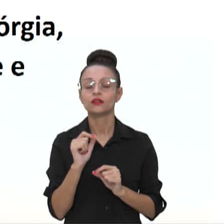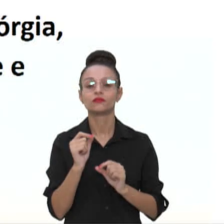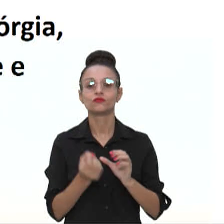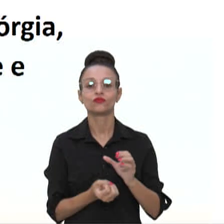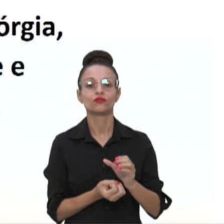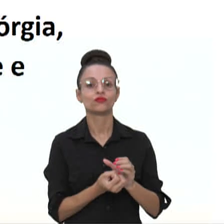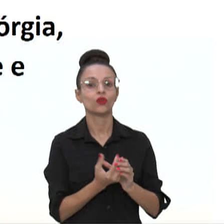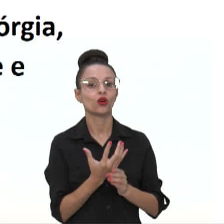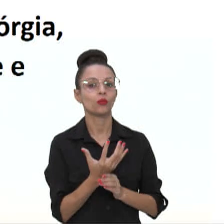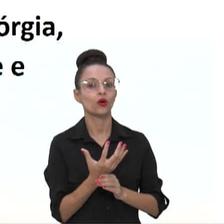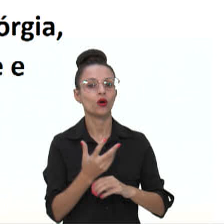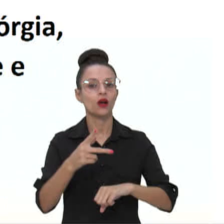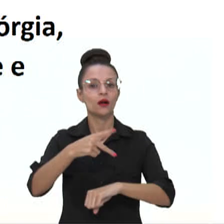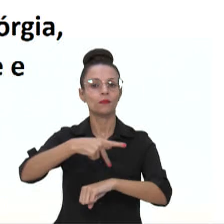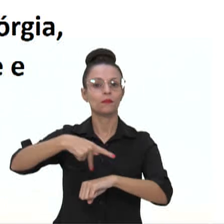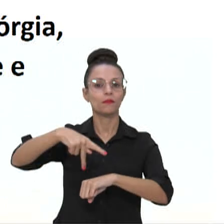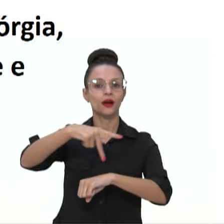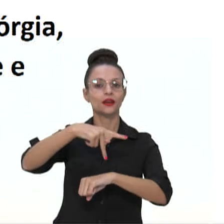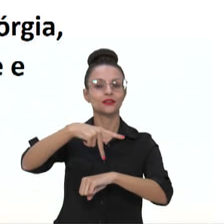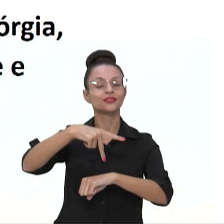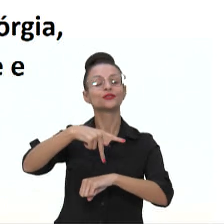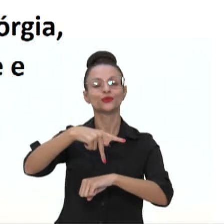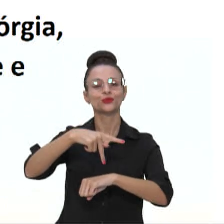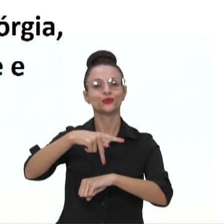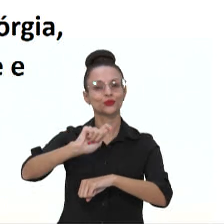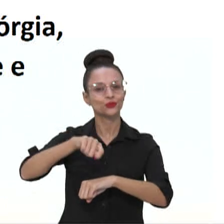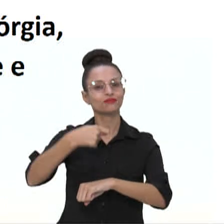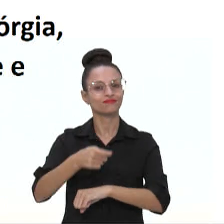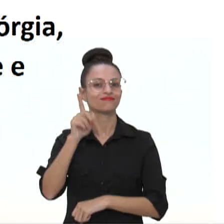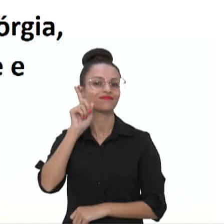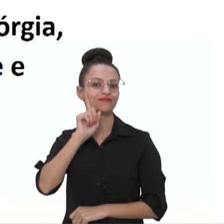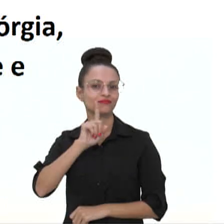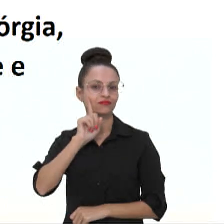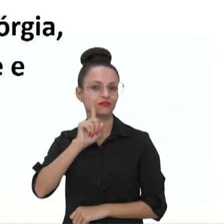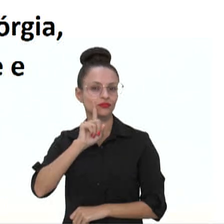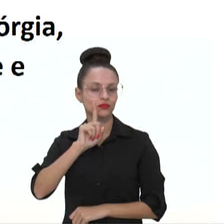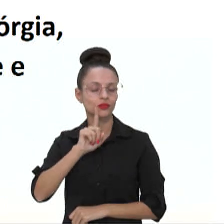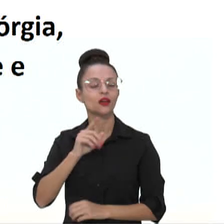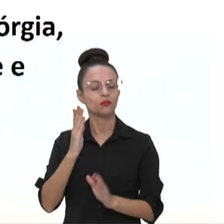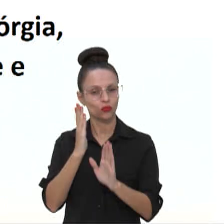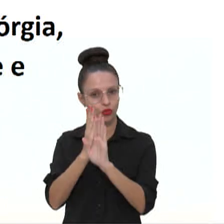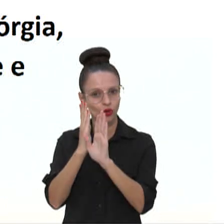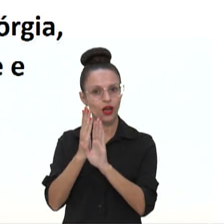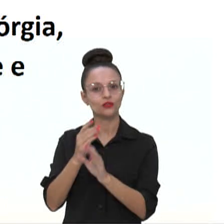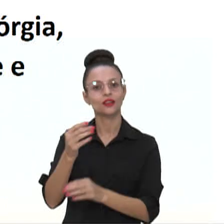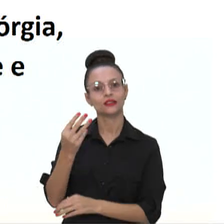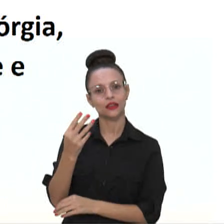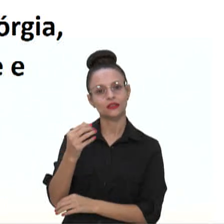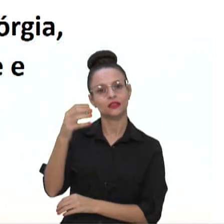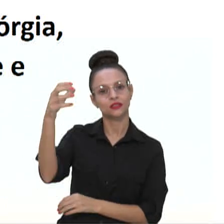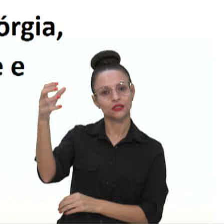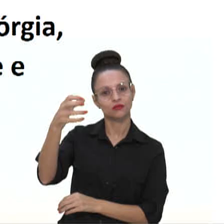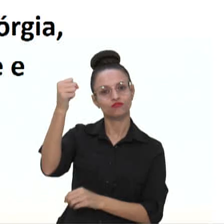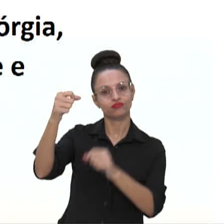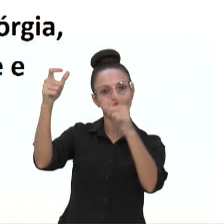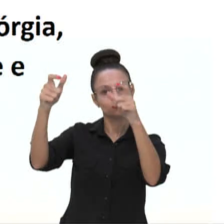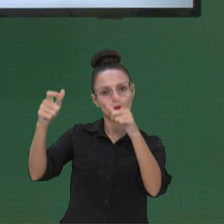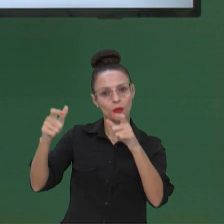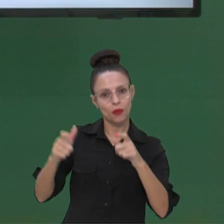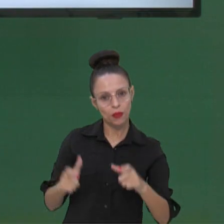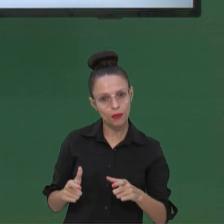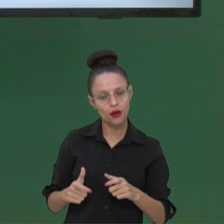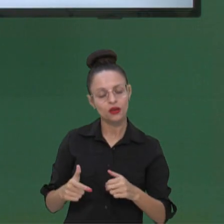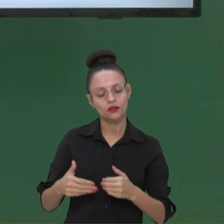se formou o país que hoje nós conhecemos como Estados Unidos. É a partir dessas colônias. A gente vai ver mais para frente o processo